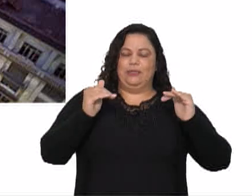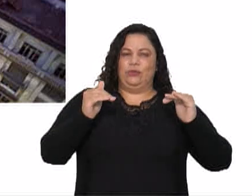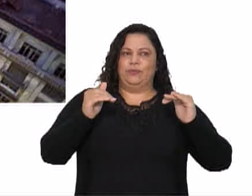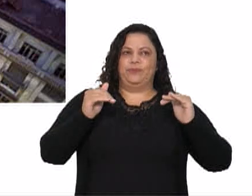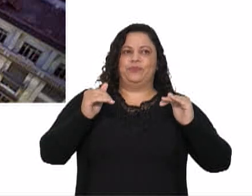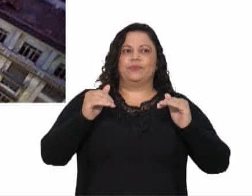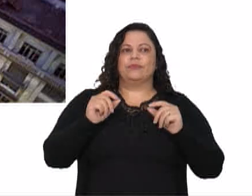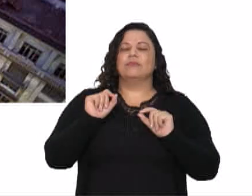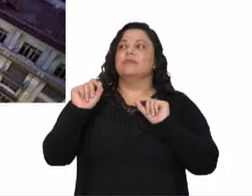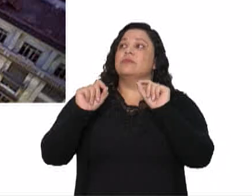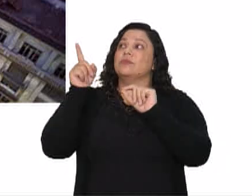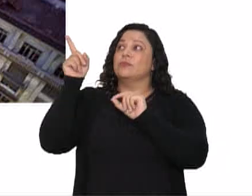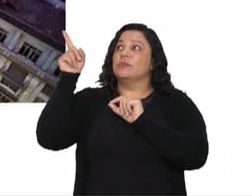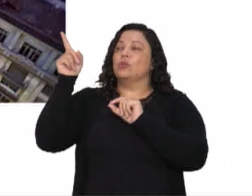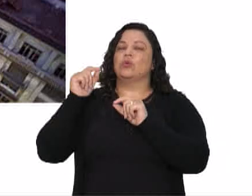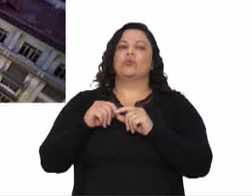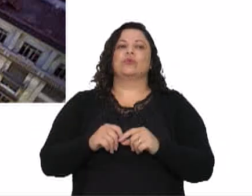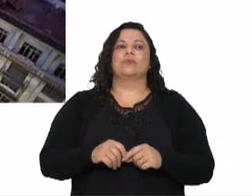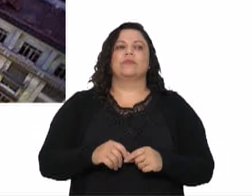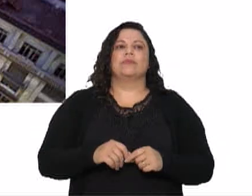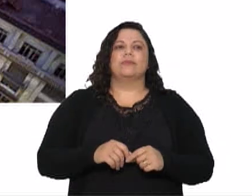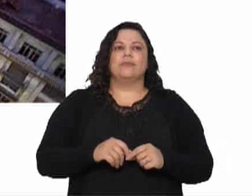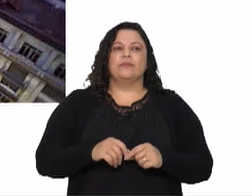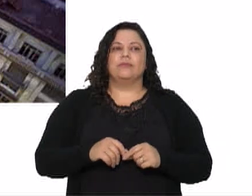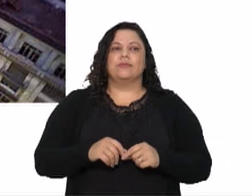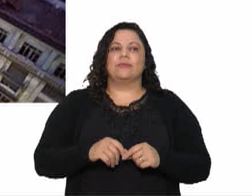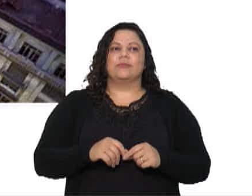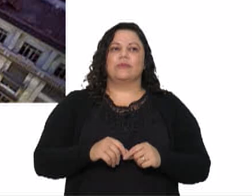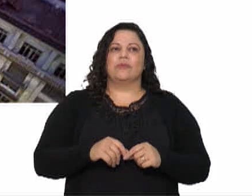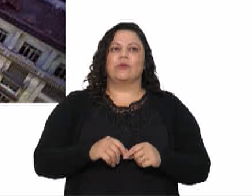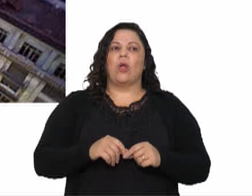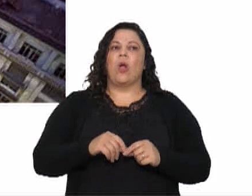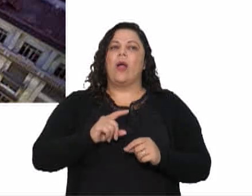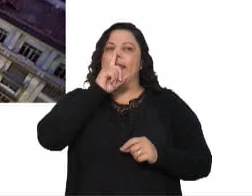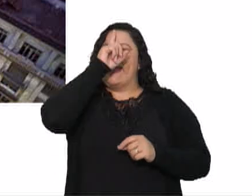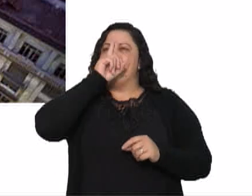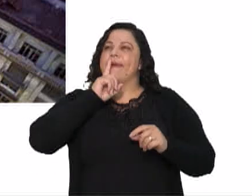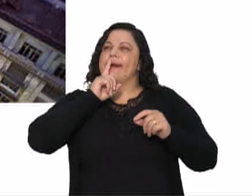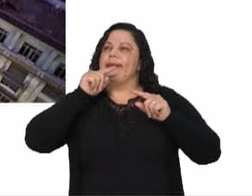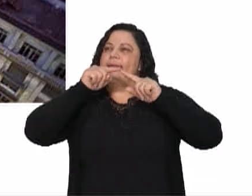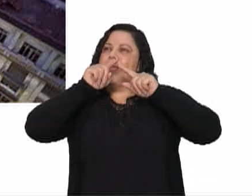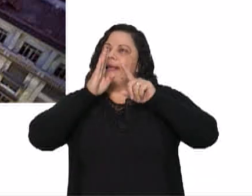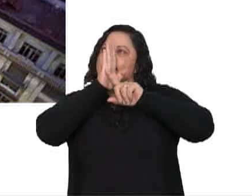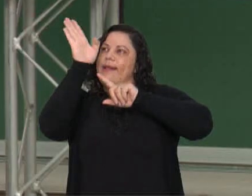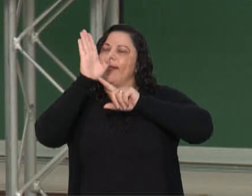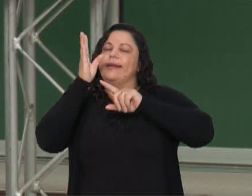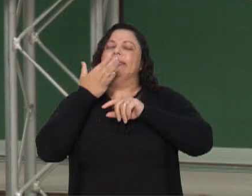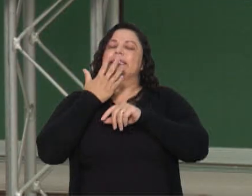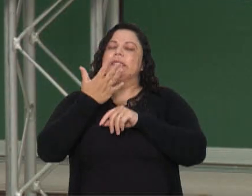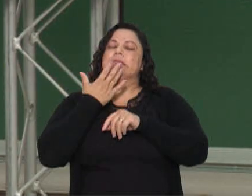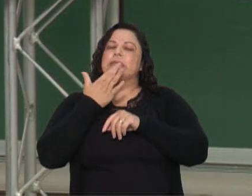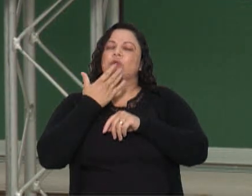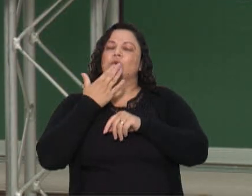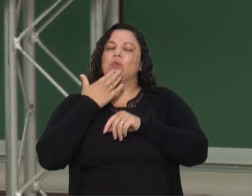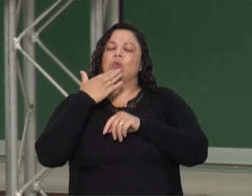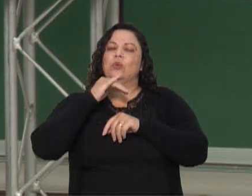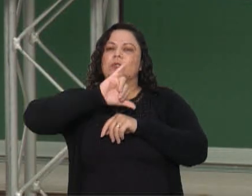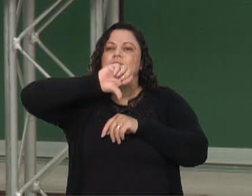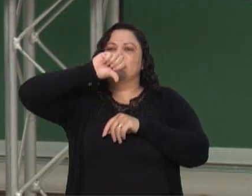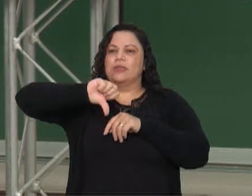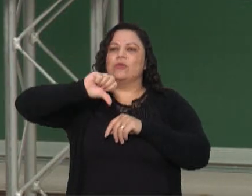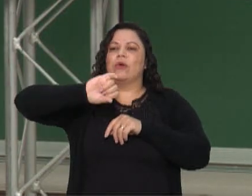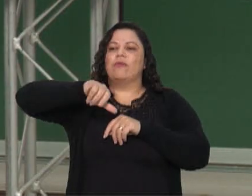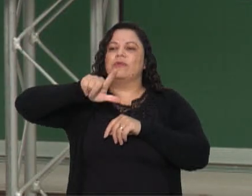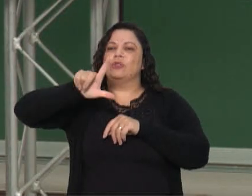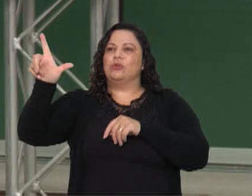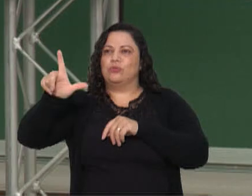aqui embaixo, o outro retângulo, ó lá, fica a 9 de Julho. Então a gente vai conseguir ver lá do MASP a 9 de Julho com